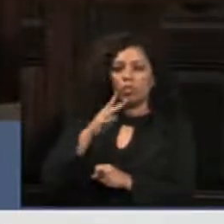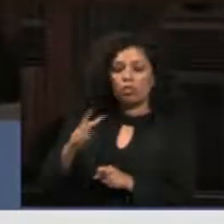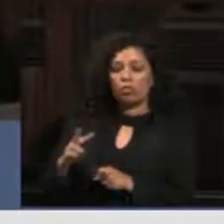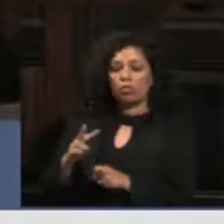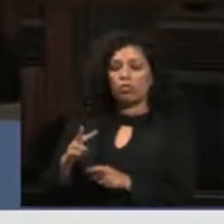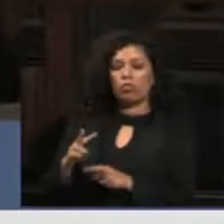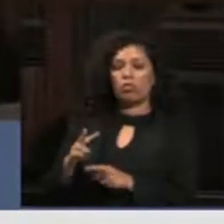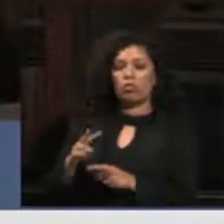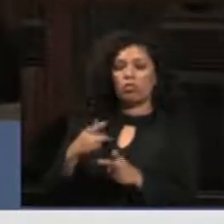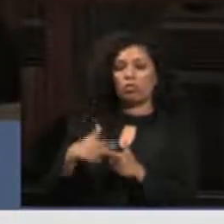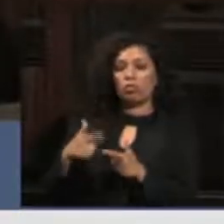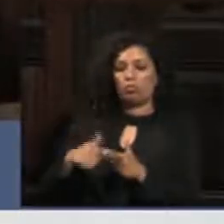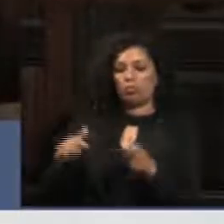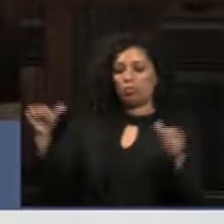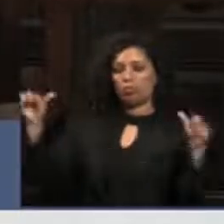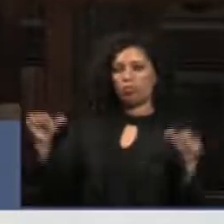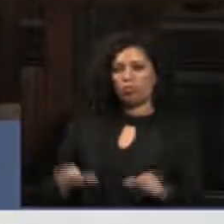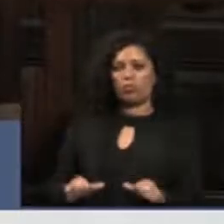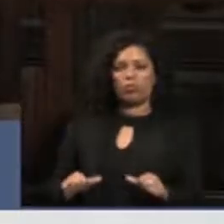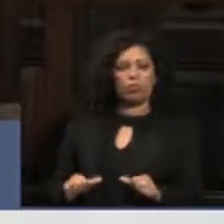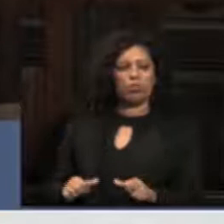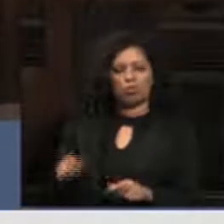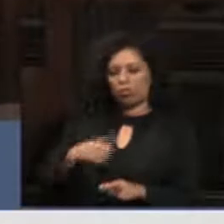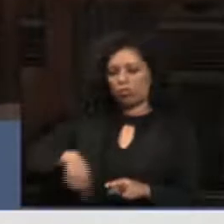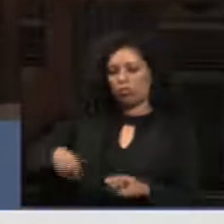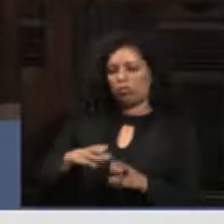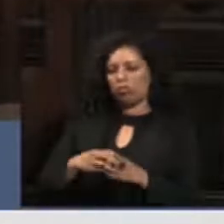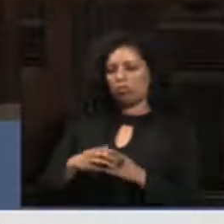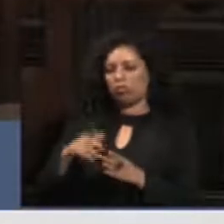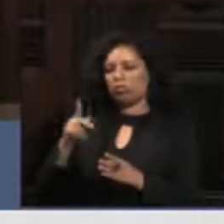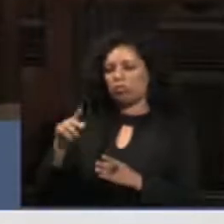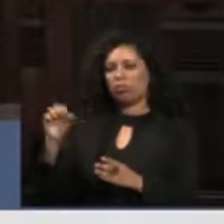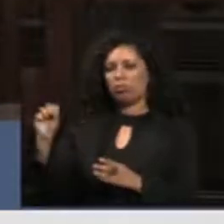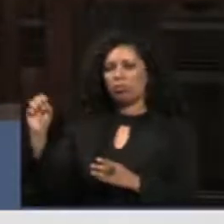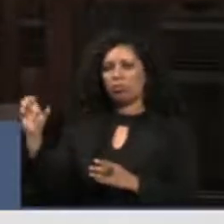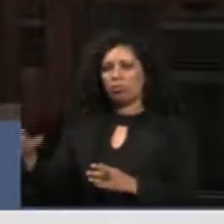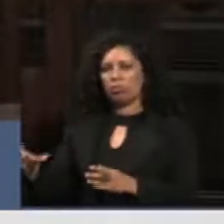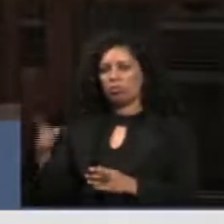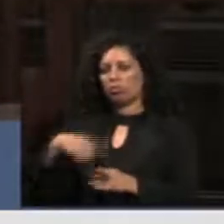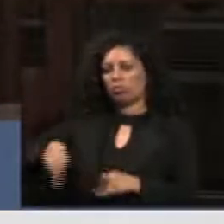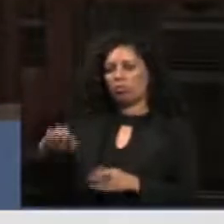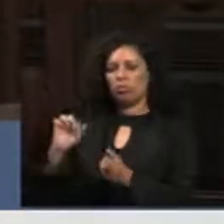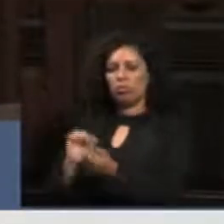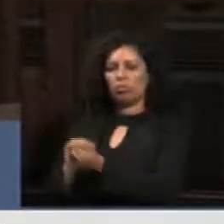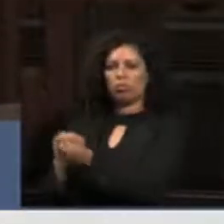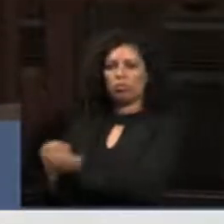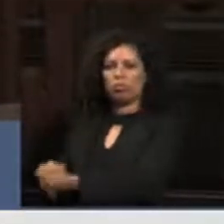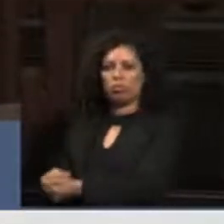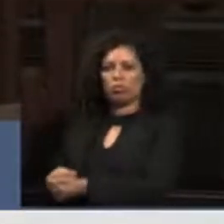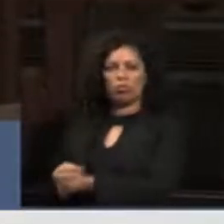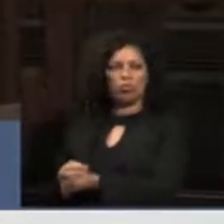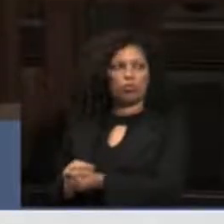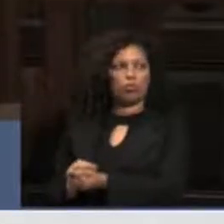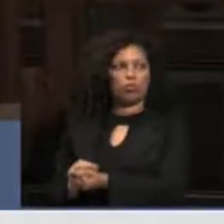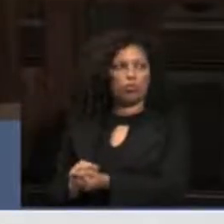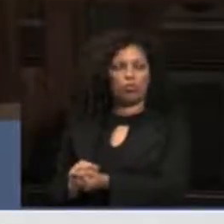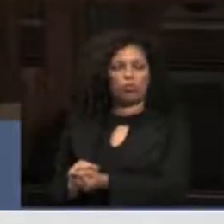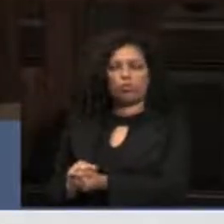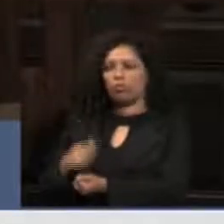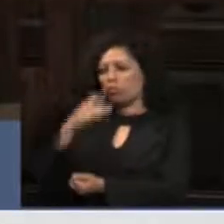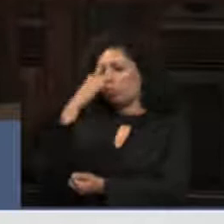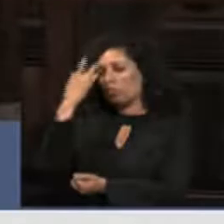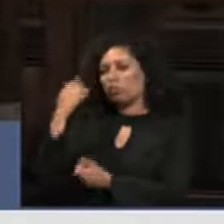democracia. Nós do PSOL sempre estivemos ao lado daqueles e daquelas que